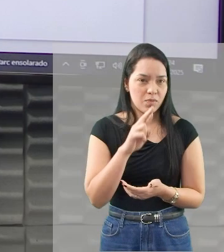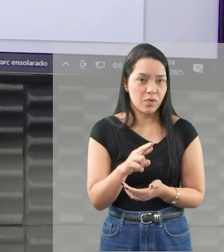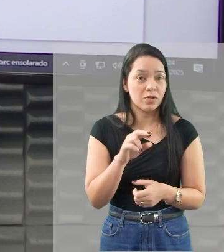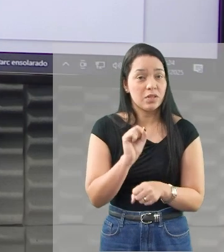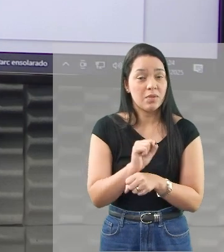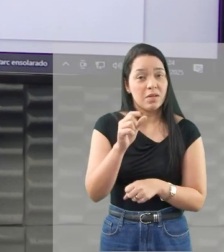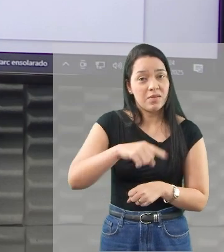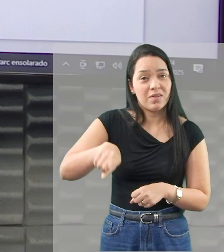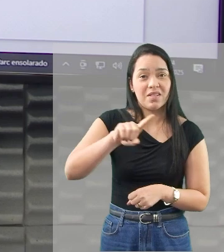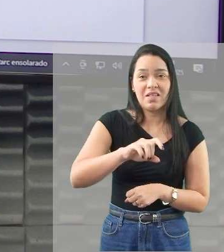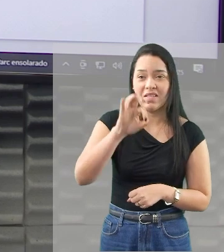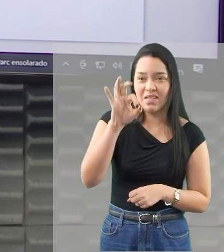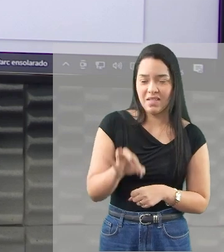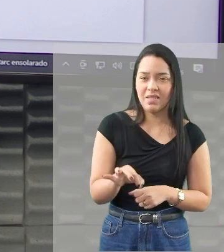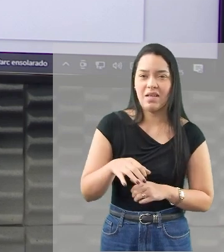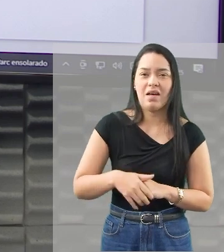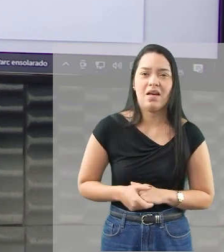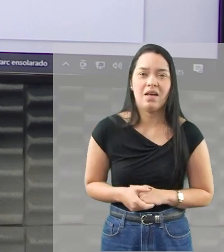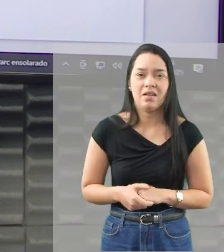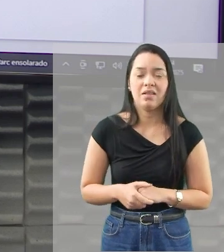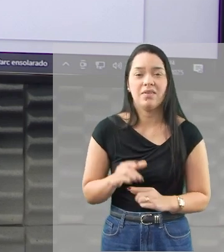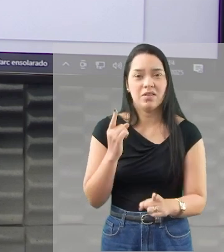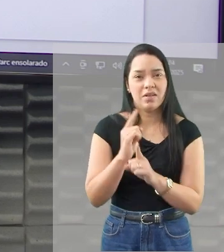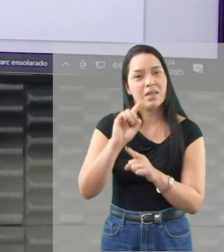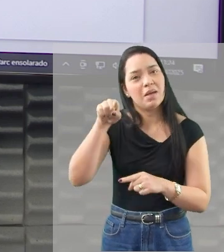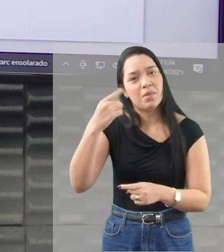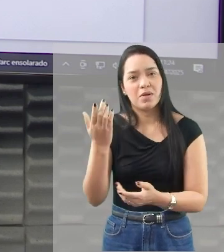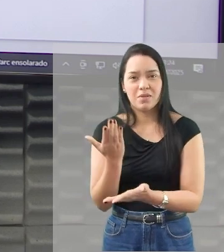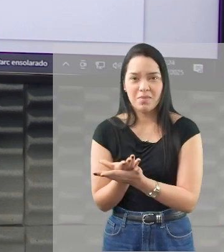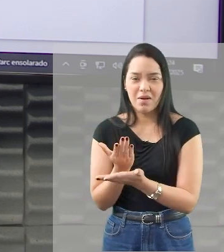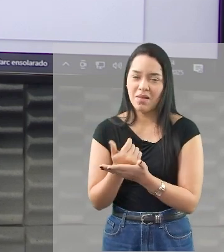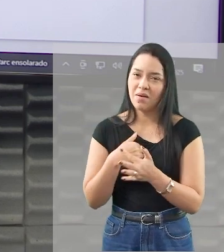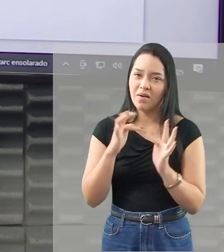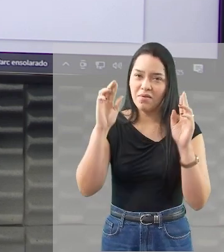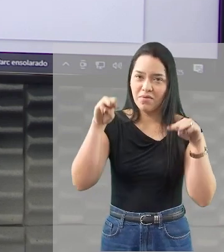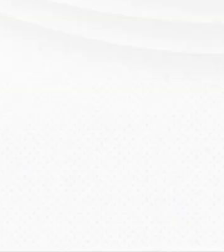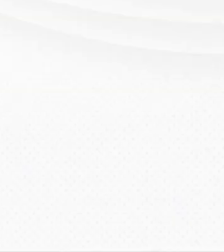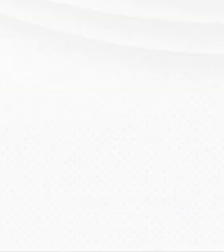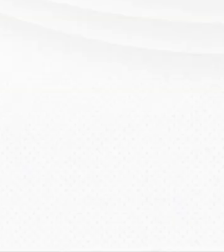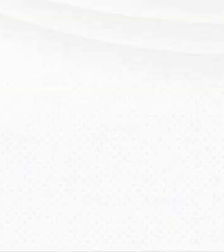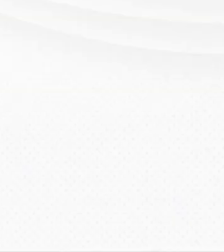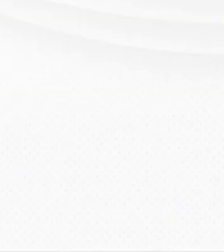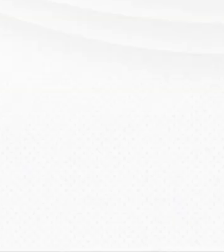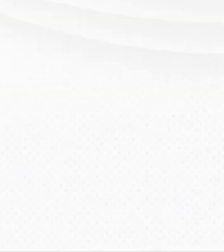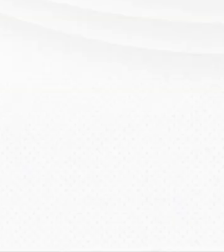espero que vocês tenham acertado e a gente vai se encontrar na próxima aula. Eu encerro essa aula por aqui.